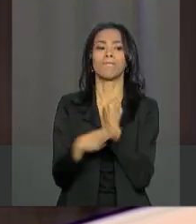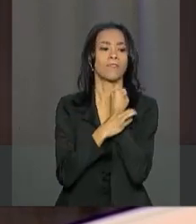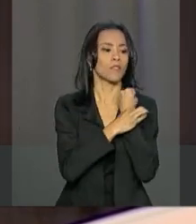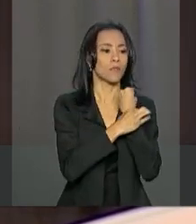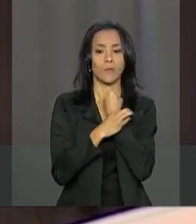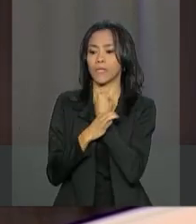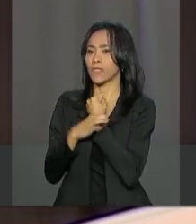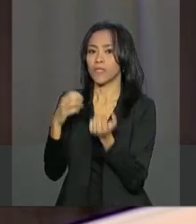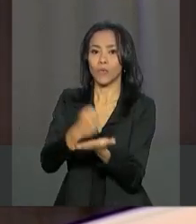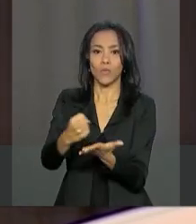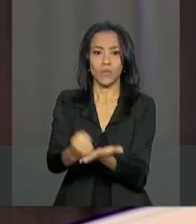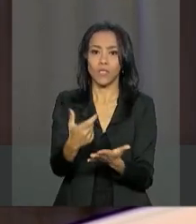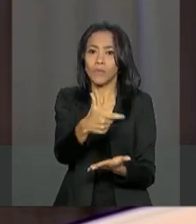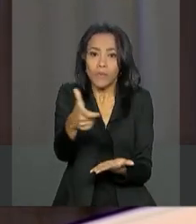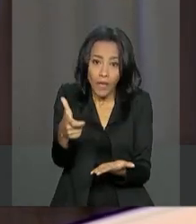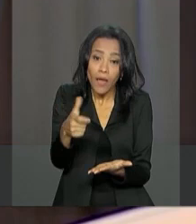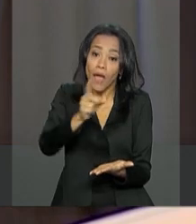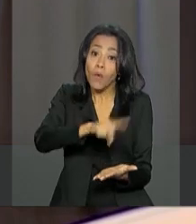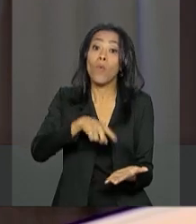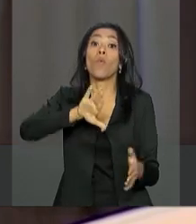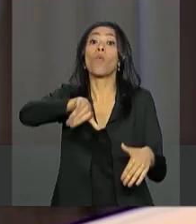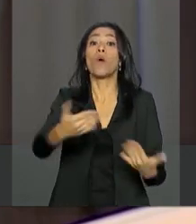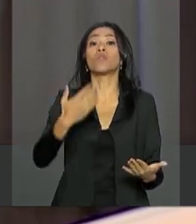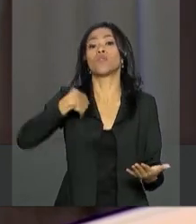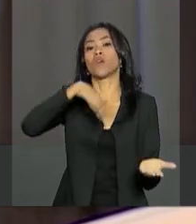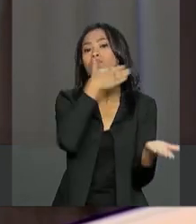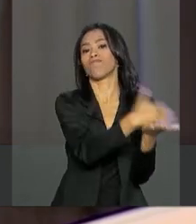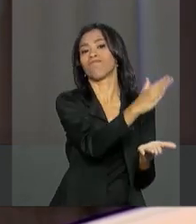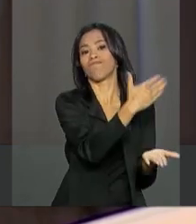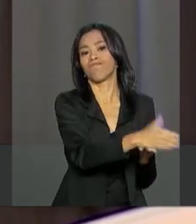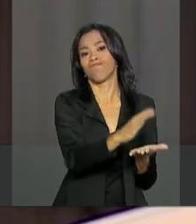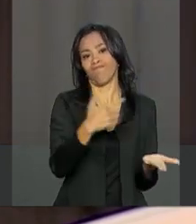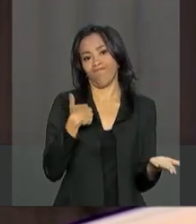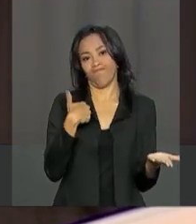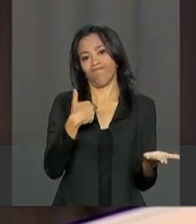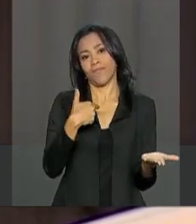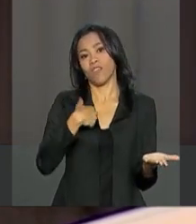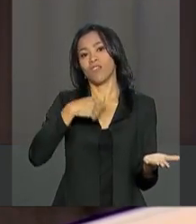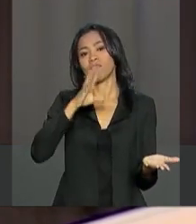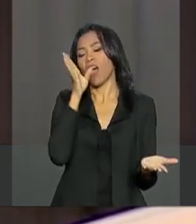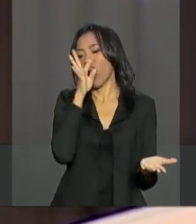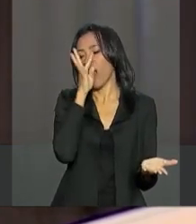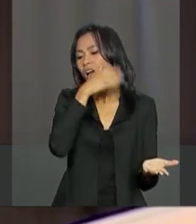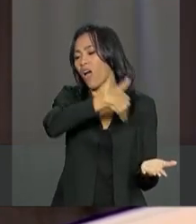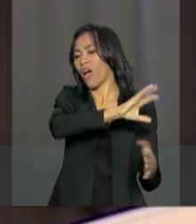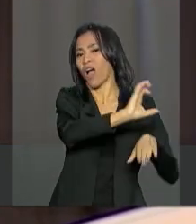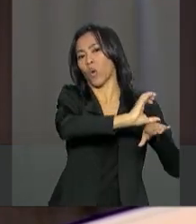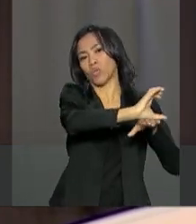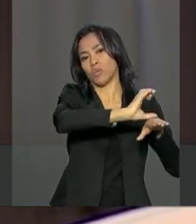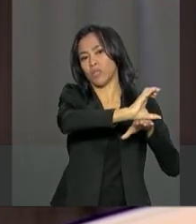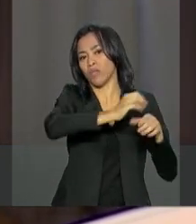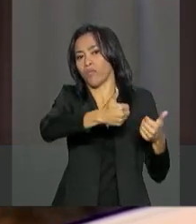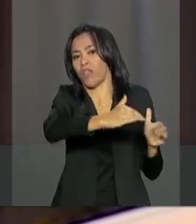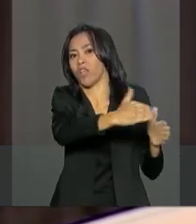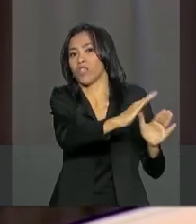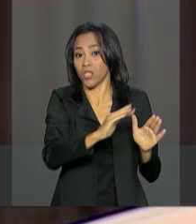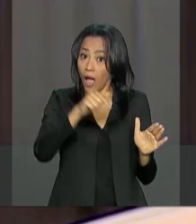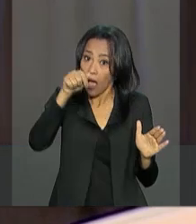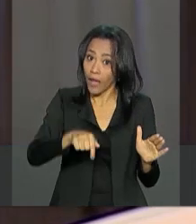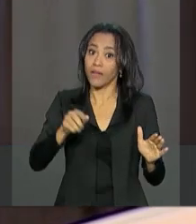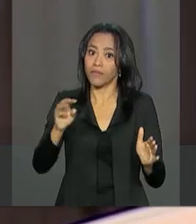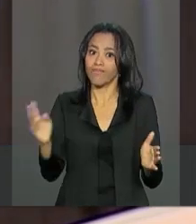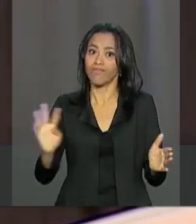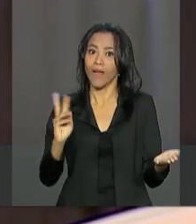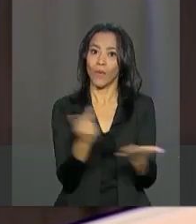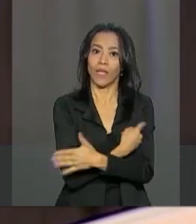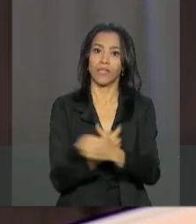nós desbordamos dos limites constitucionais, quando nós desbordamos dos limites legais. Hoje, por exemplo, fala-se